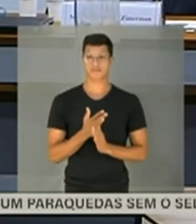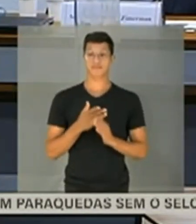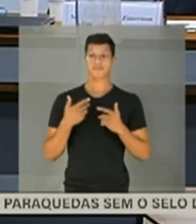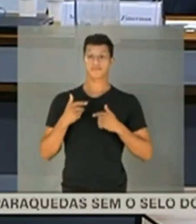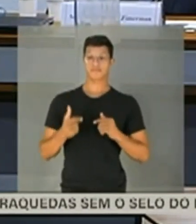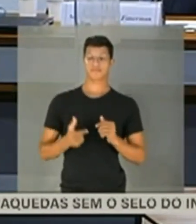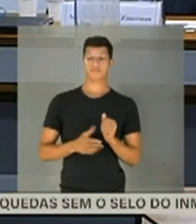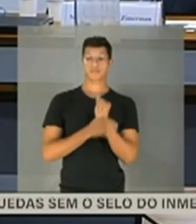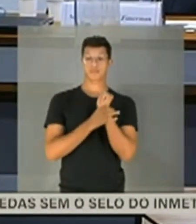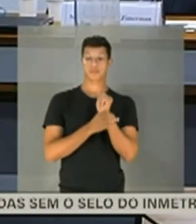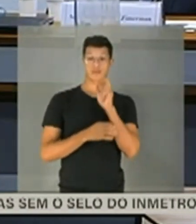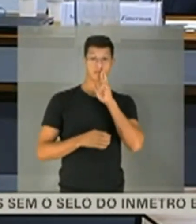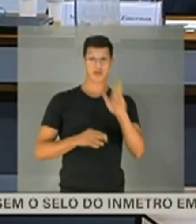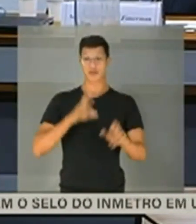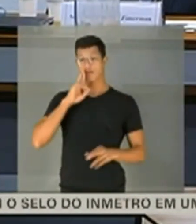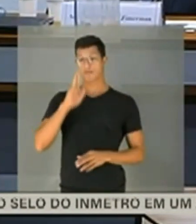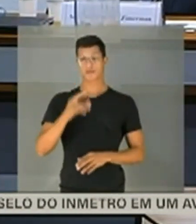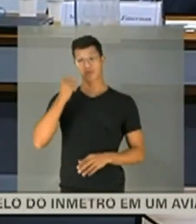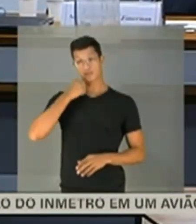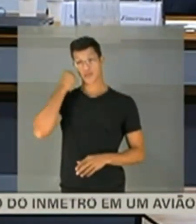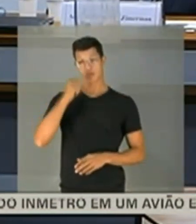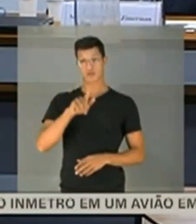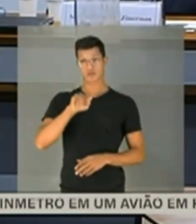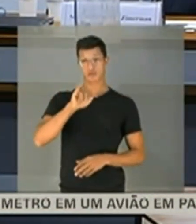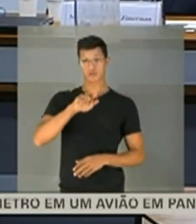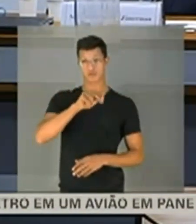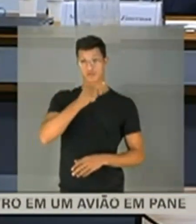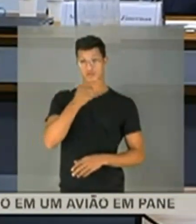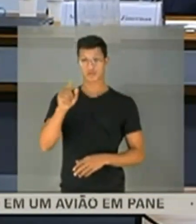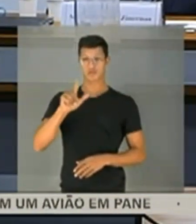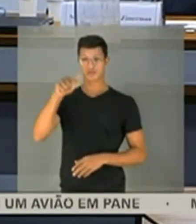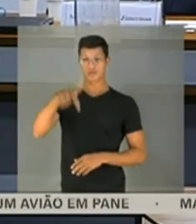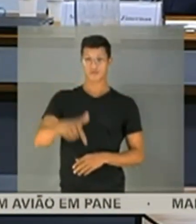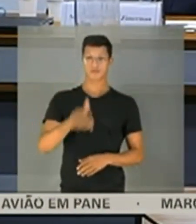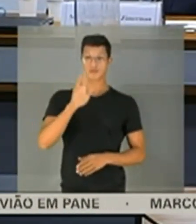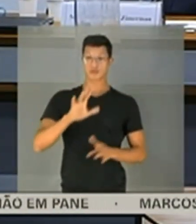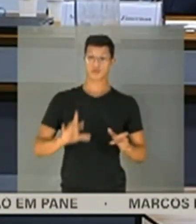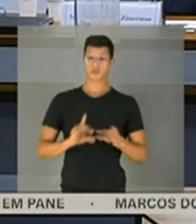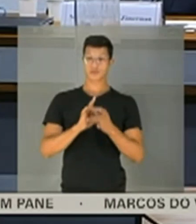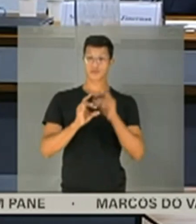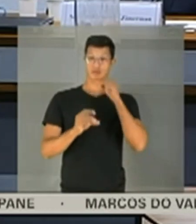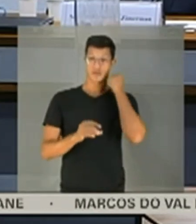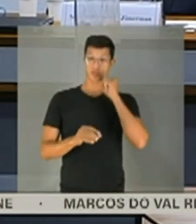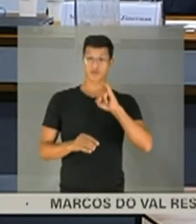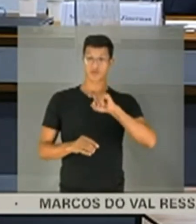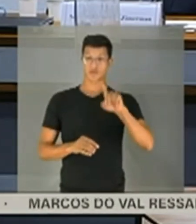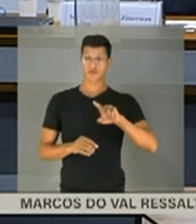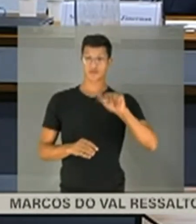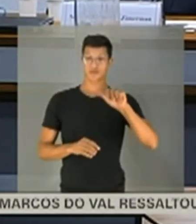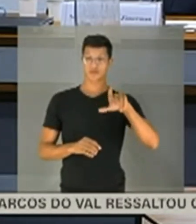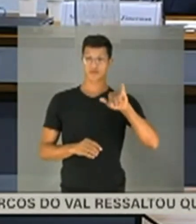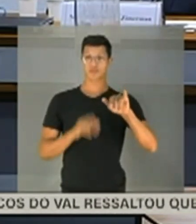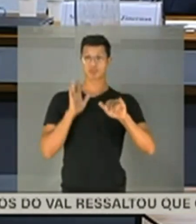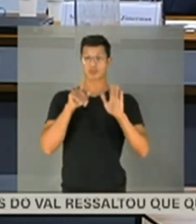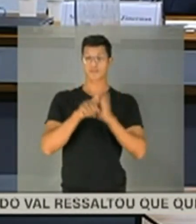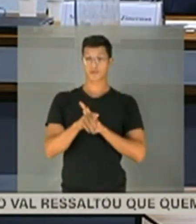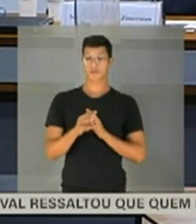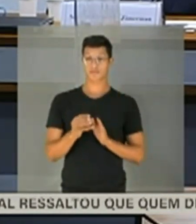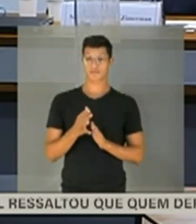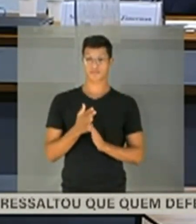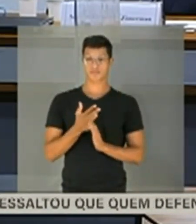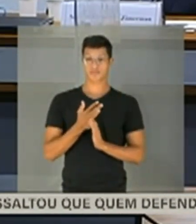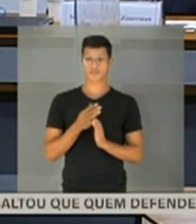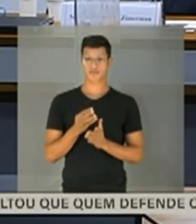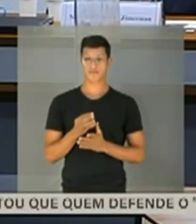a resposta ao senador Eduardo Girão, e na sequência já está conectado o senador Isalci, já entra com seus questionamentos, por